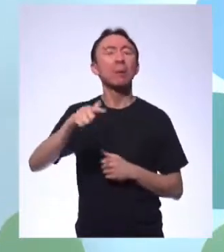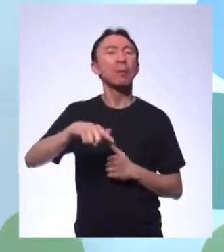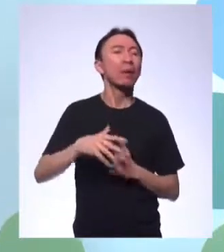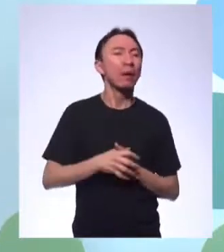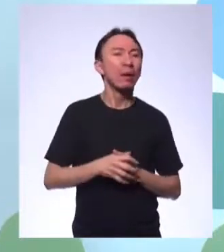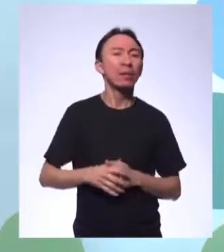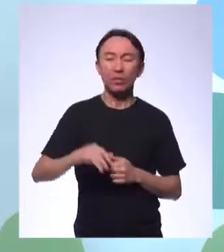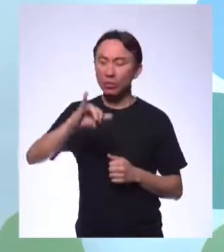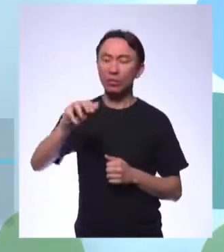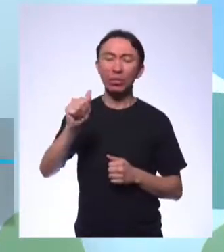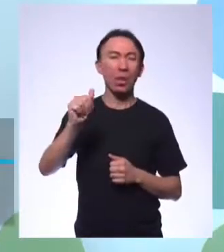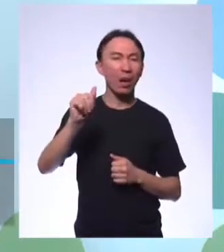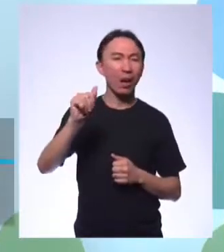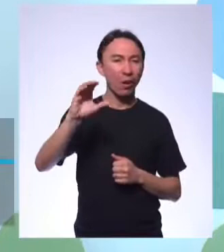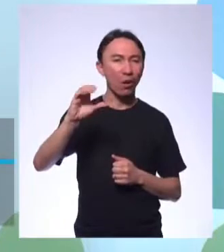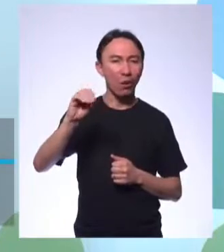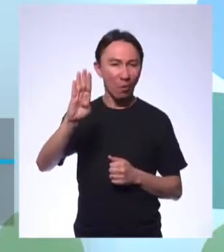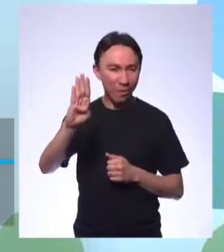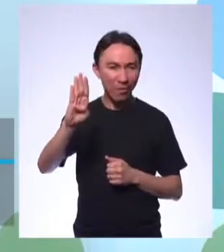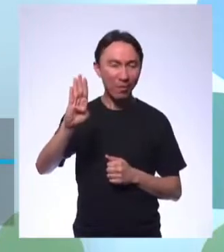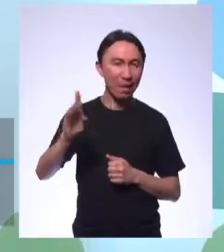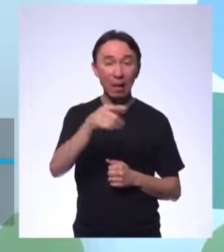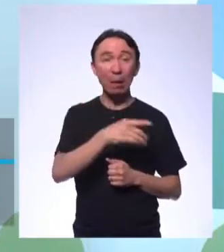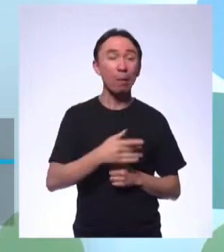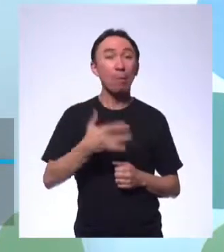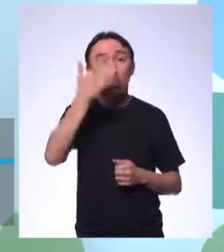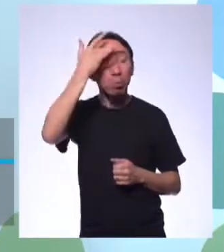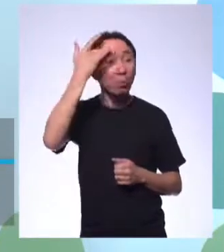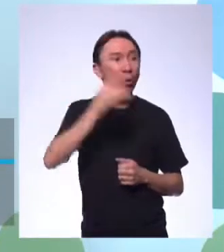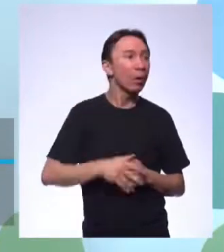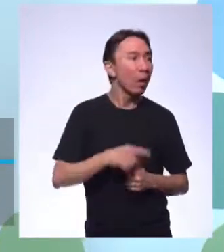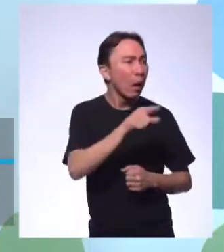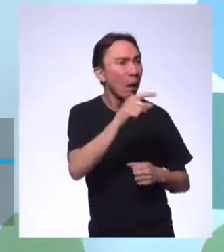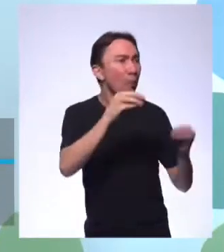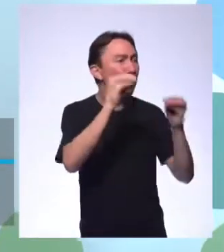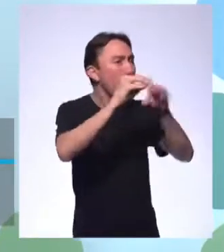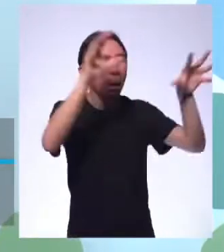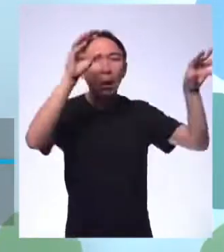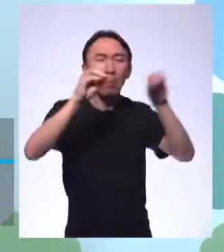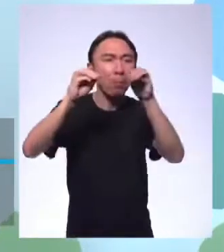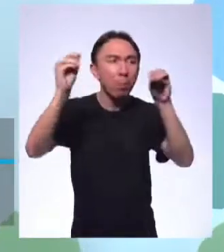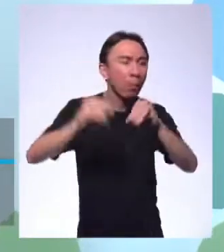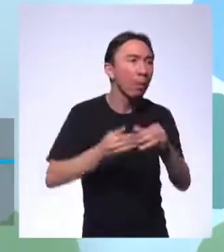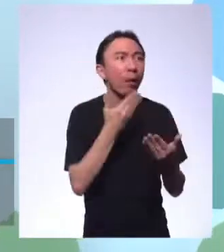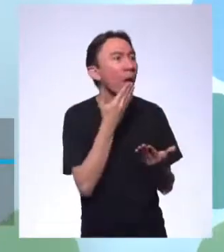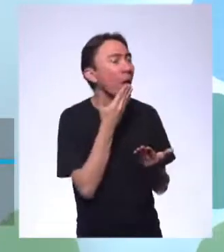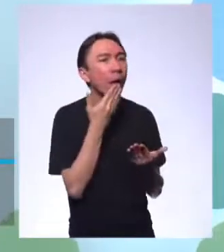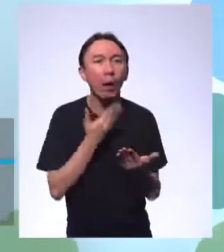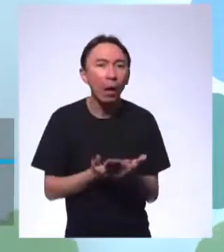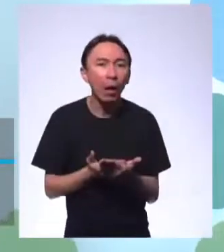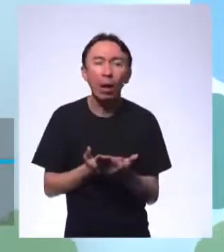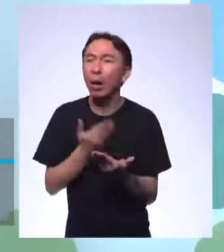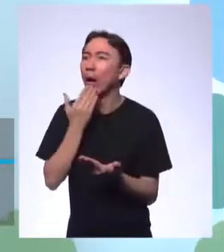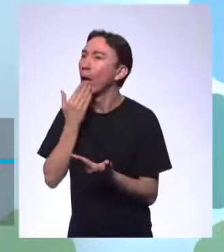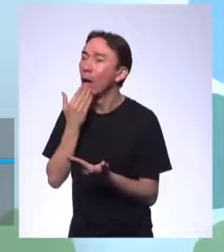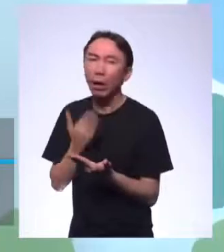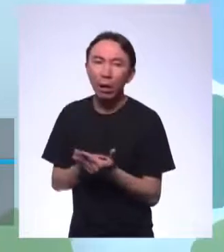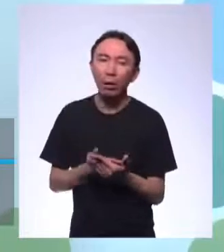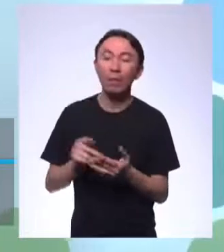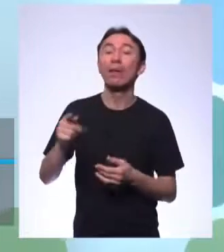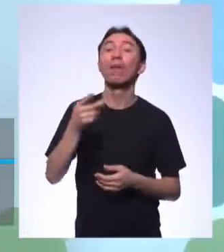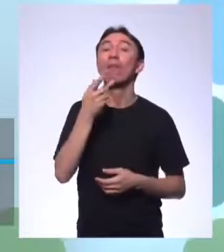O Jacob, é o Pedro que fala. É uma pessoa que fica perplexo pelos movimentos mágicos, né? É o Jacob, isso quem diz é o